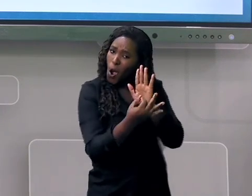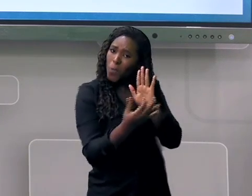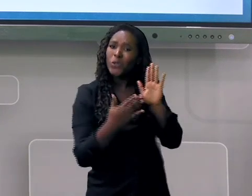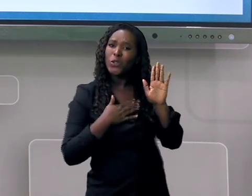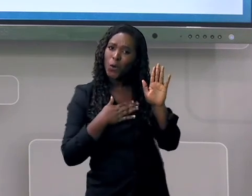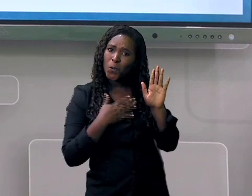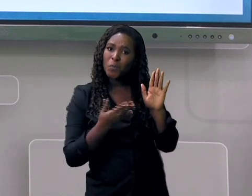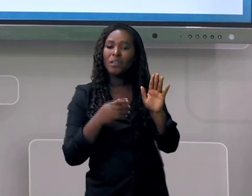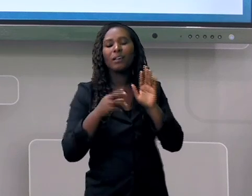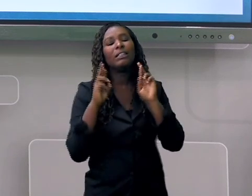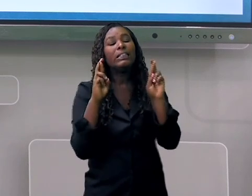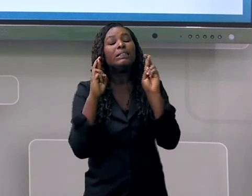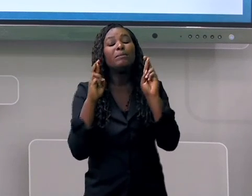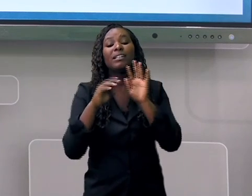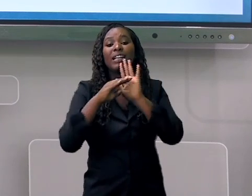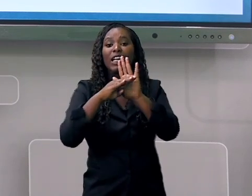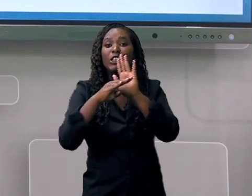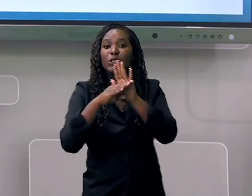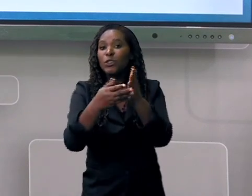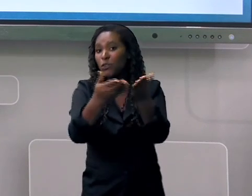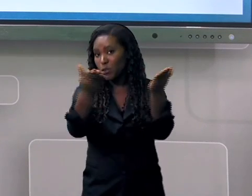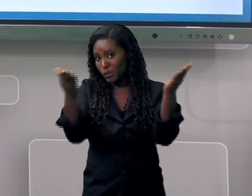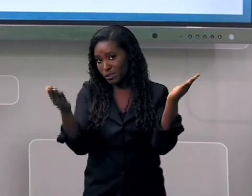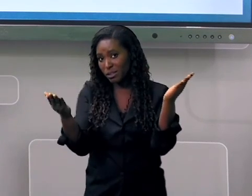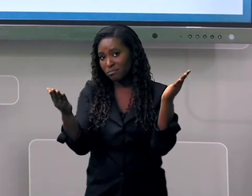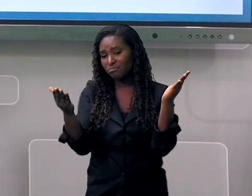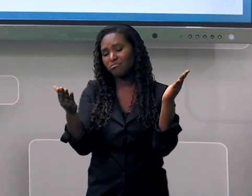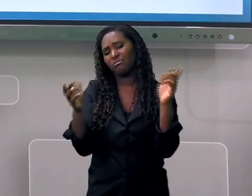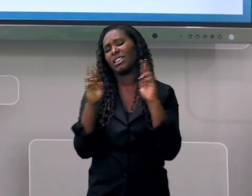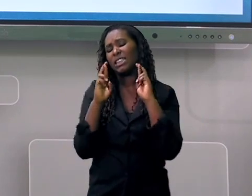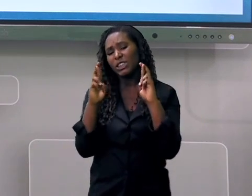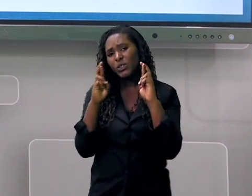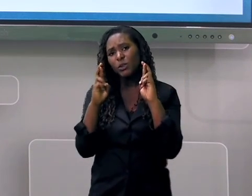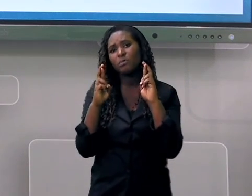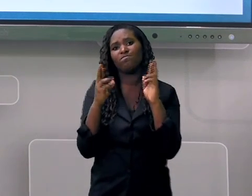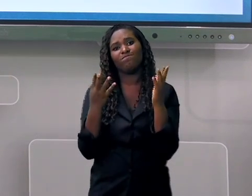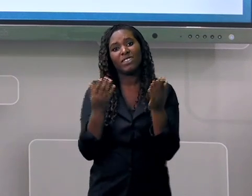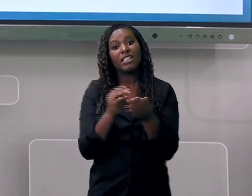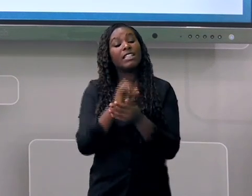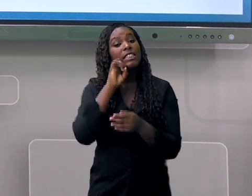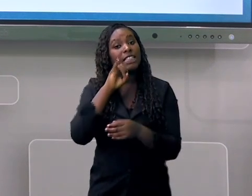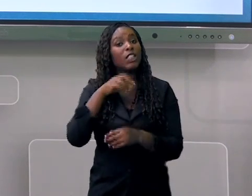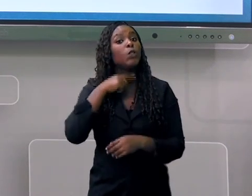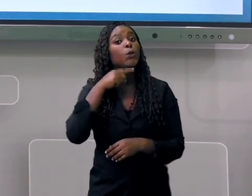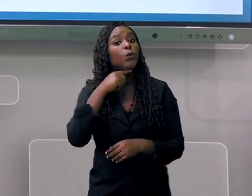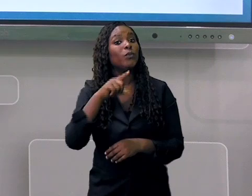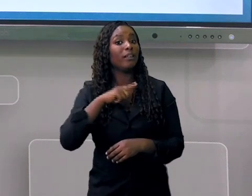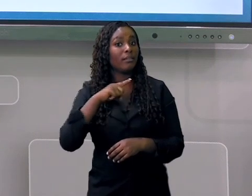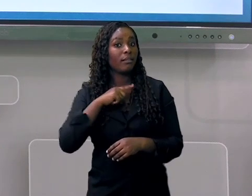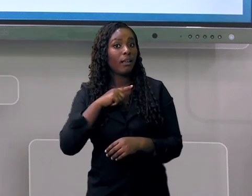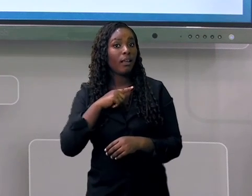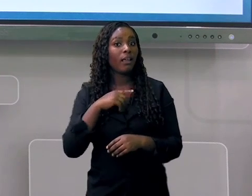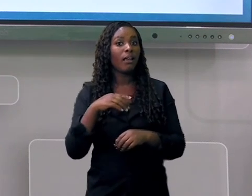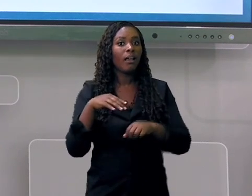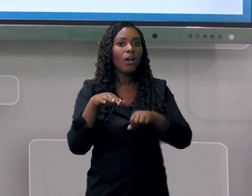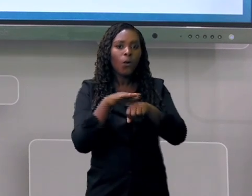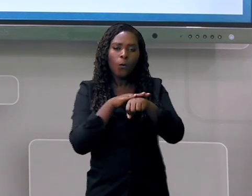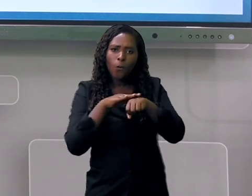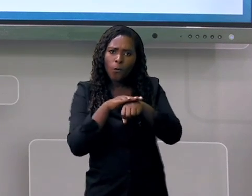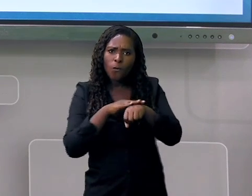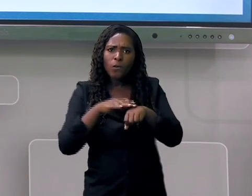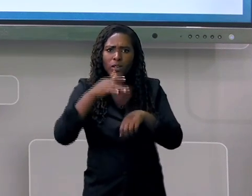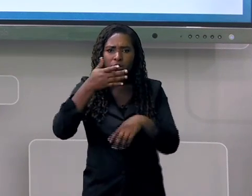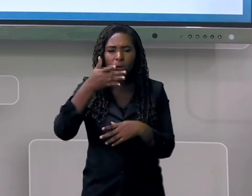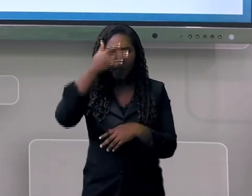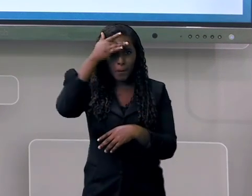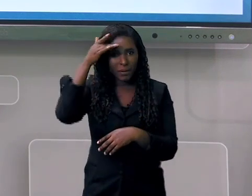filho com autismo. Espero que sejam muito úteis e qualquer dúvida que vocês tiverem, não deixem de conversar com os terapeutas que atendem